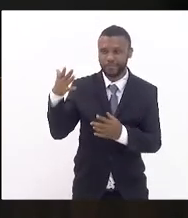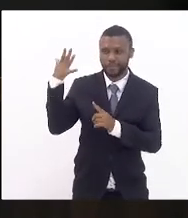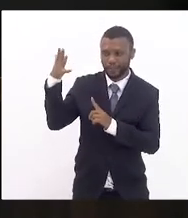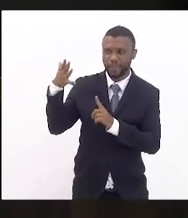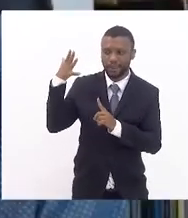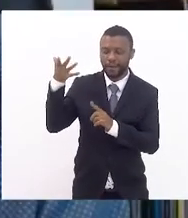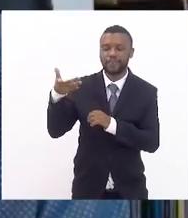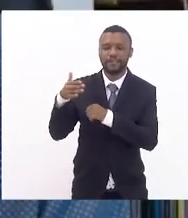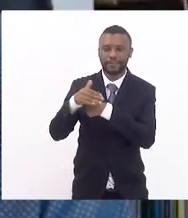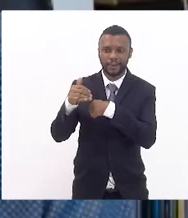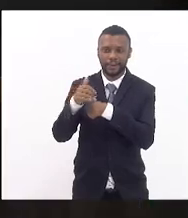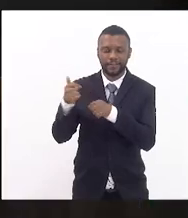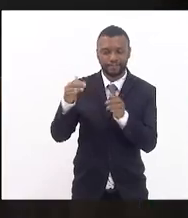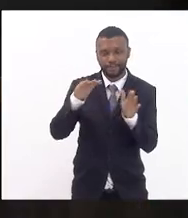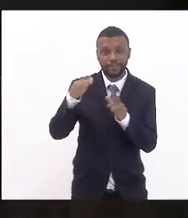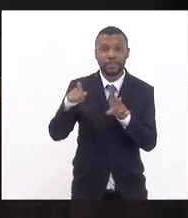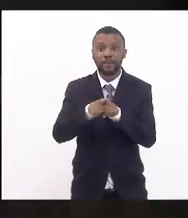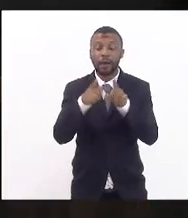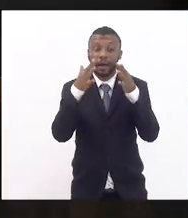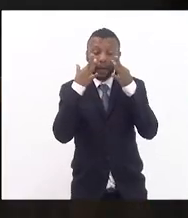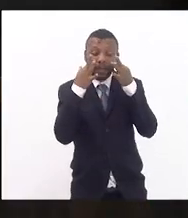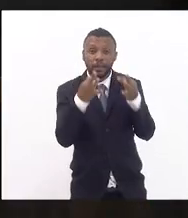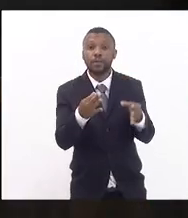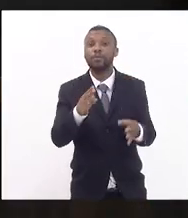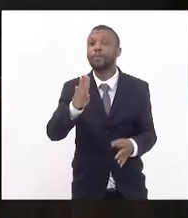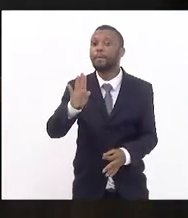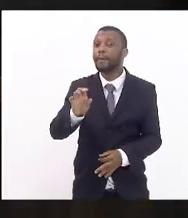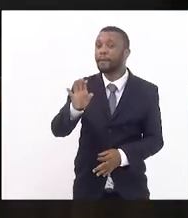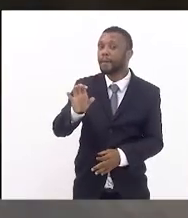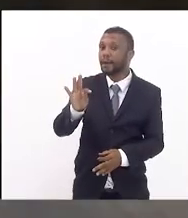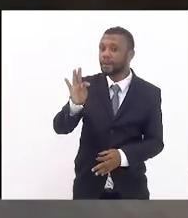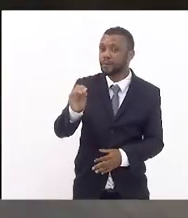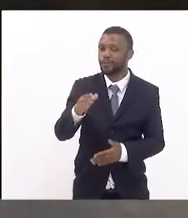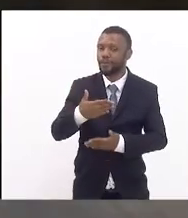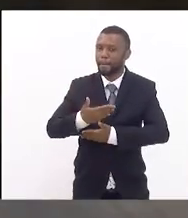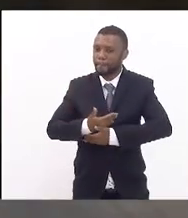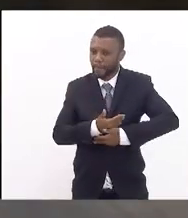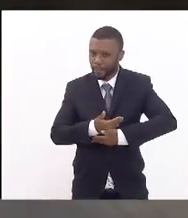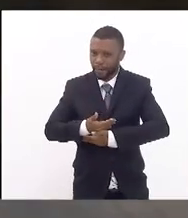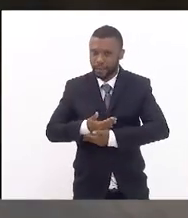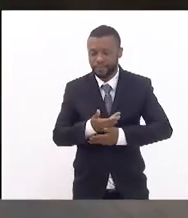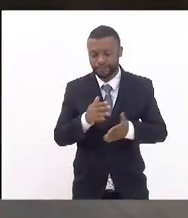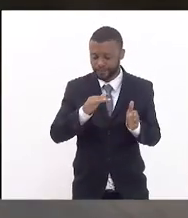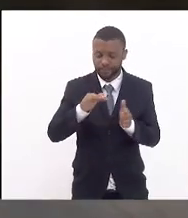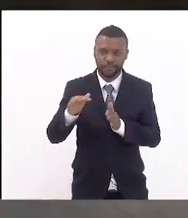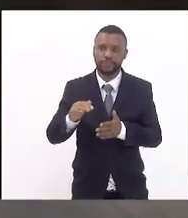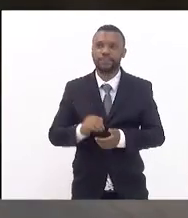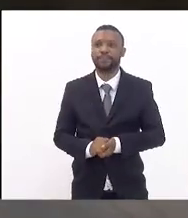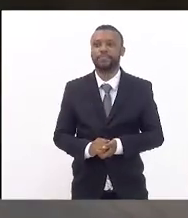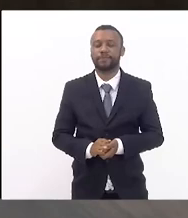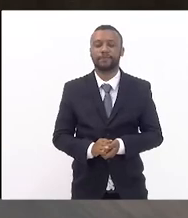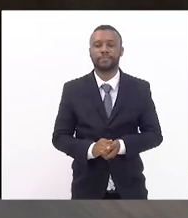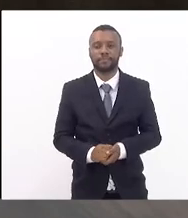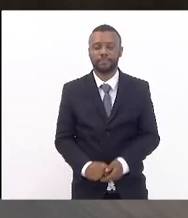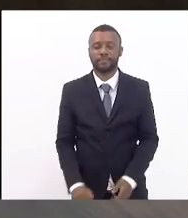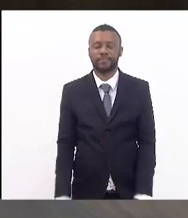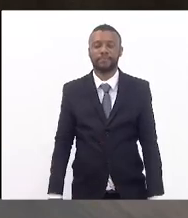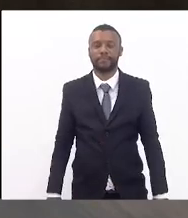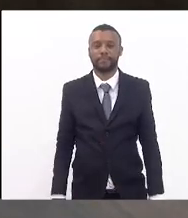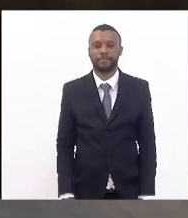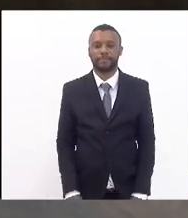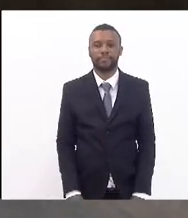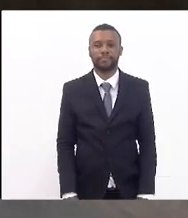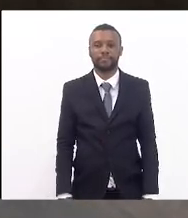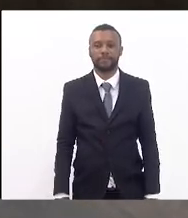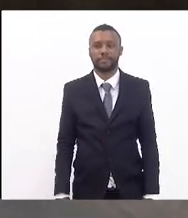palavras. E agradeço a atenção do Bebeto também. Senhor presidente, eu disse que... Concordo plenamente. Obrigado,